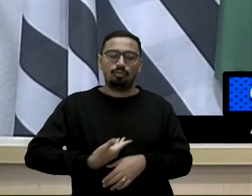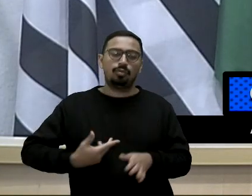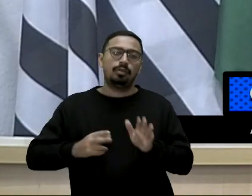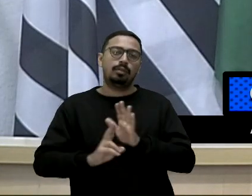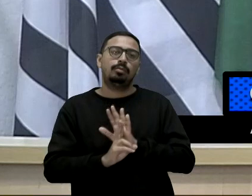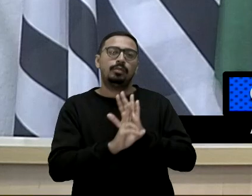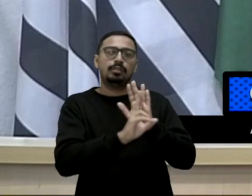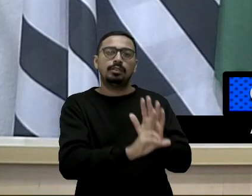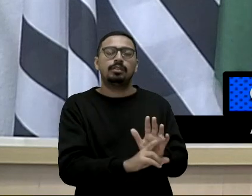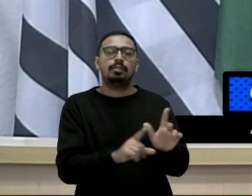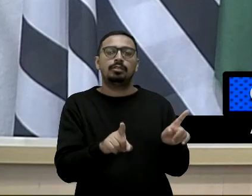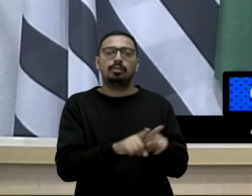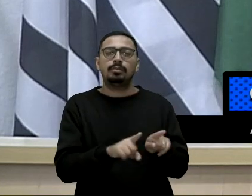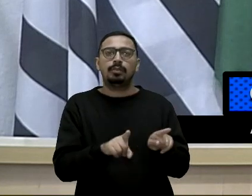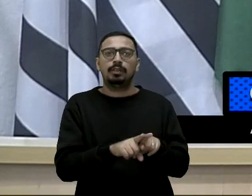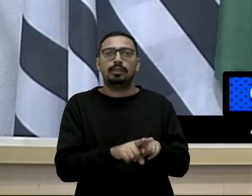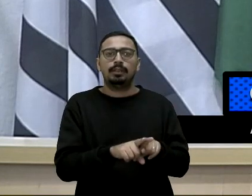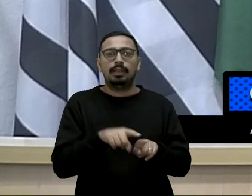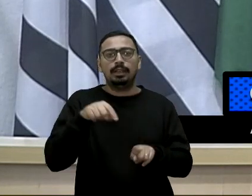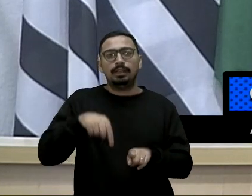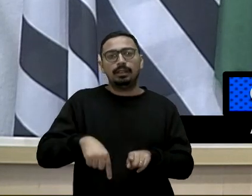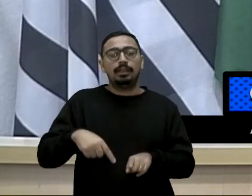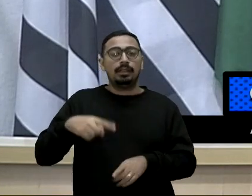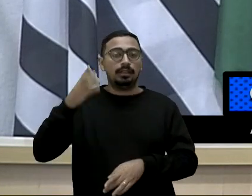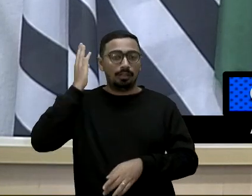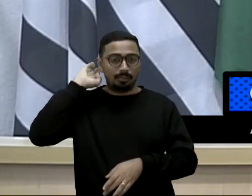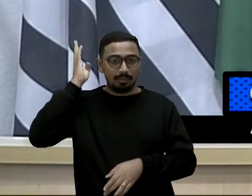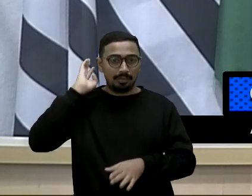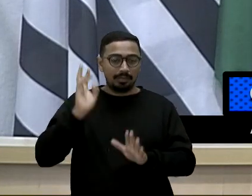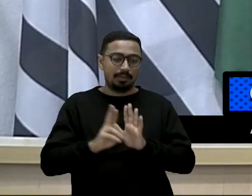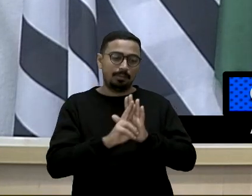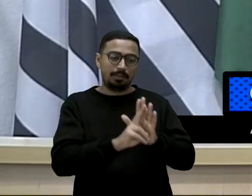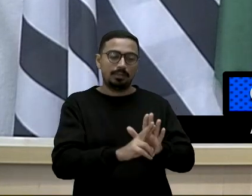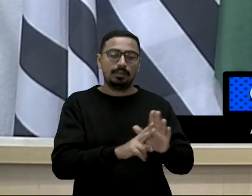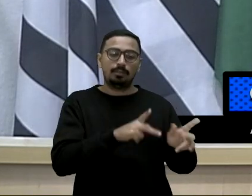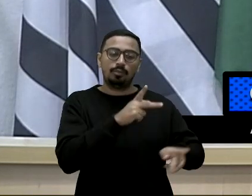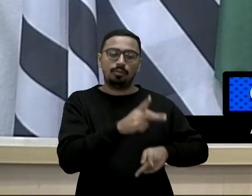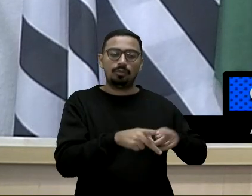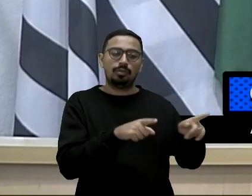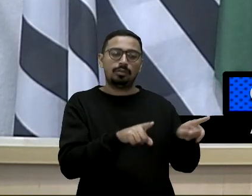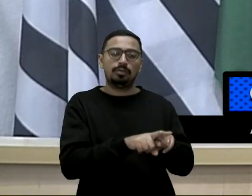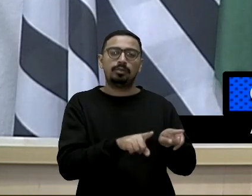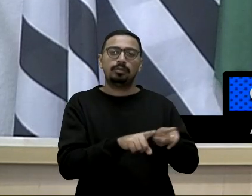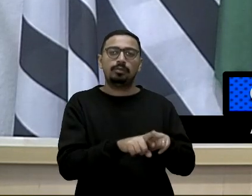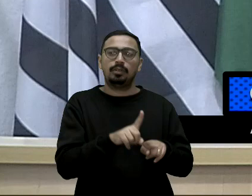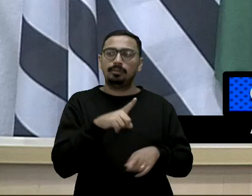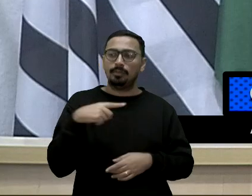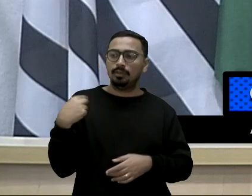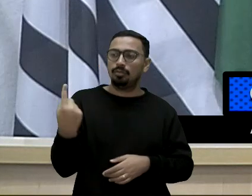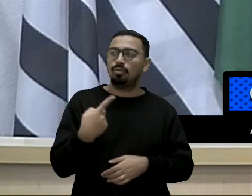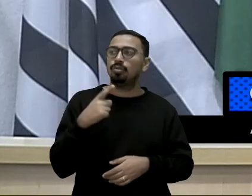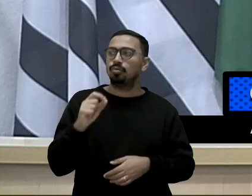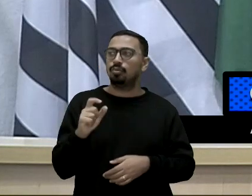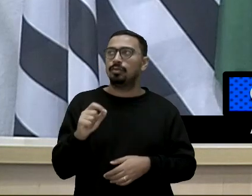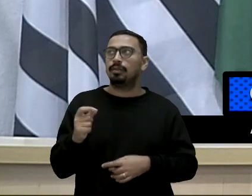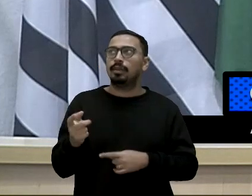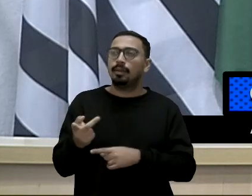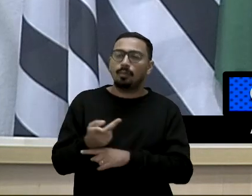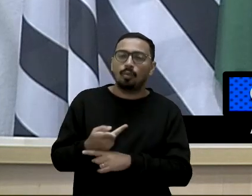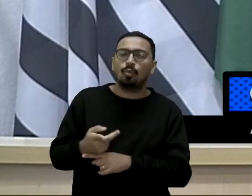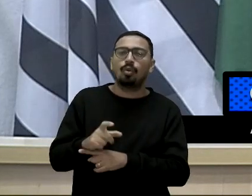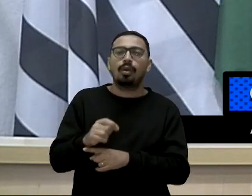representante na cidade de Taubaté, representante da população, o que cabe a nós é buscar